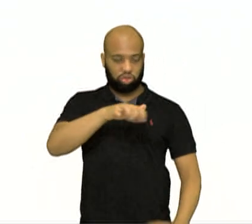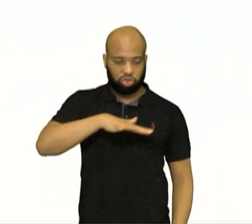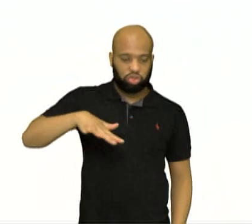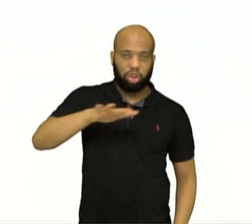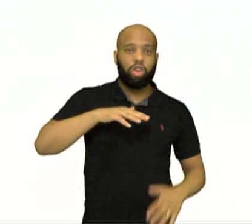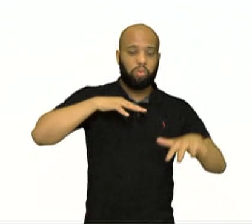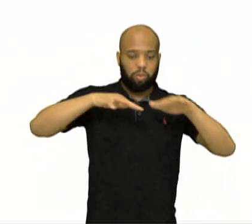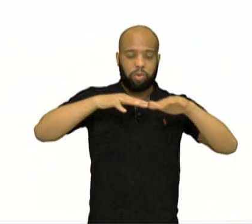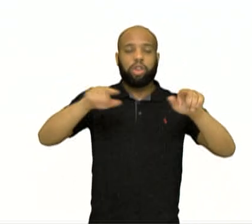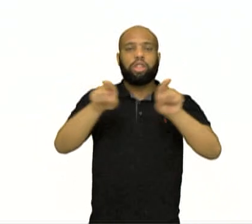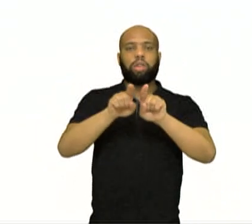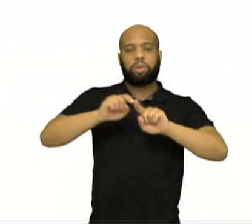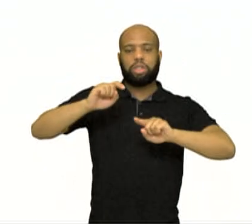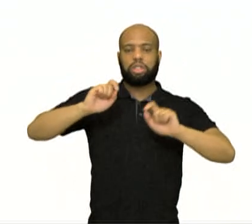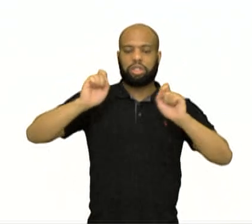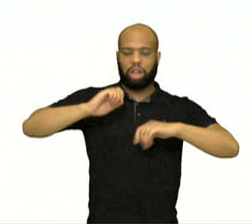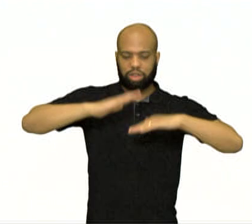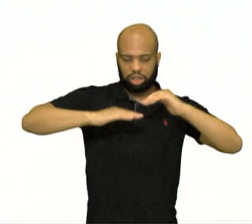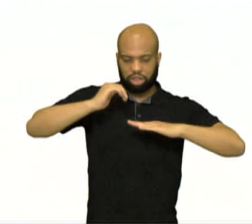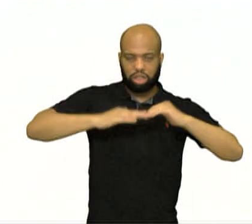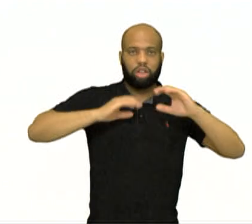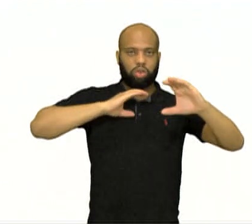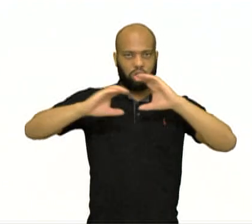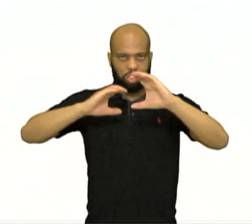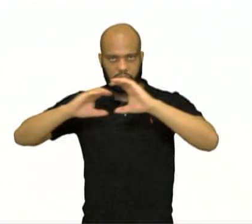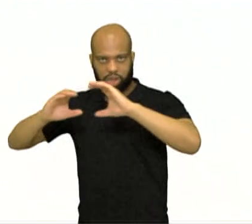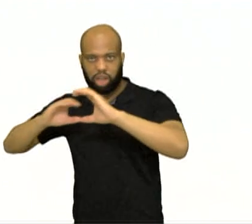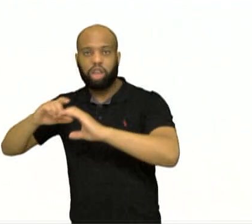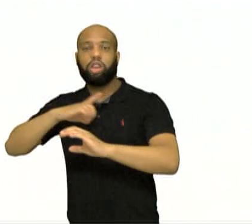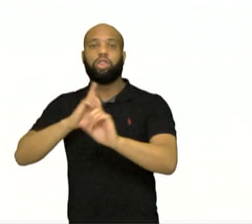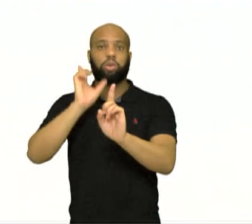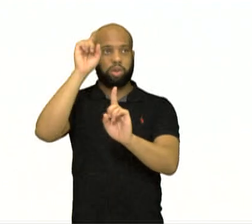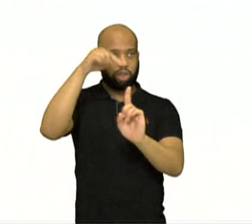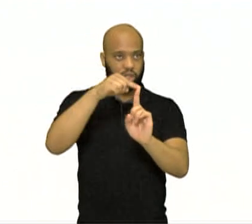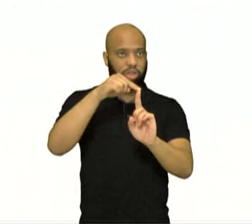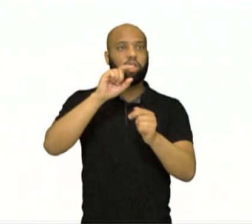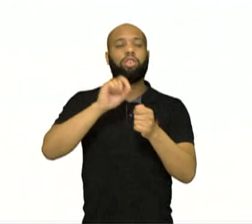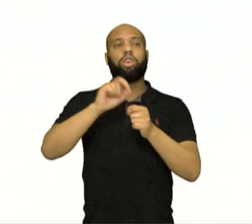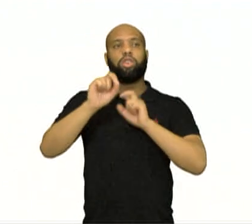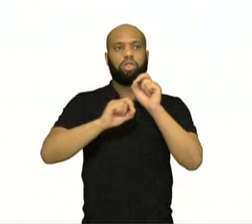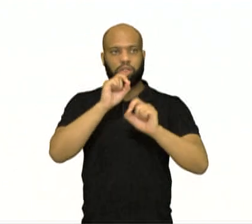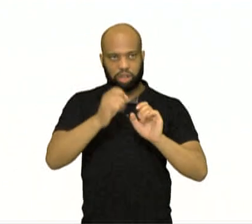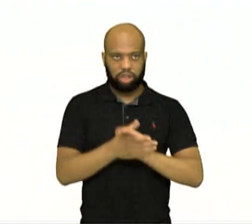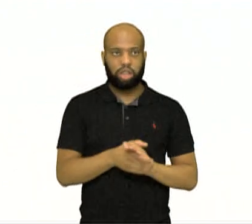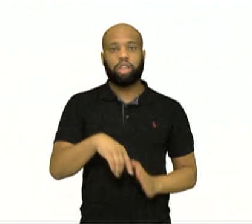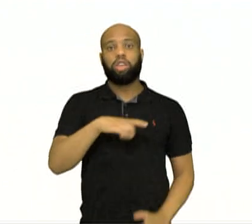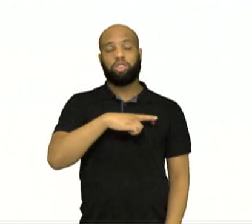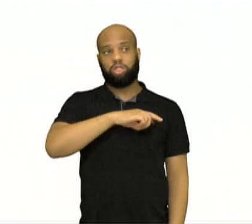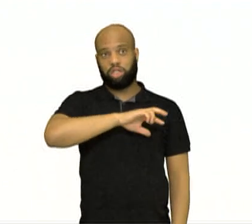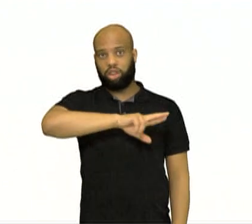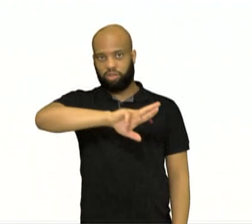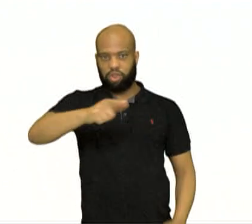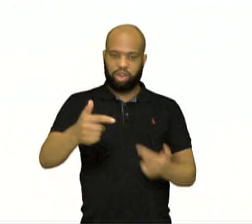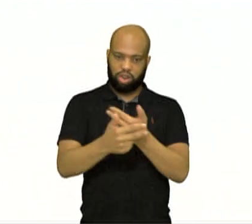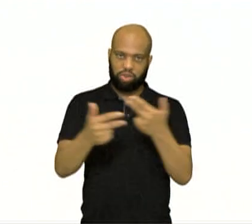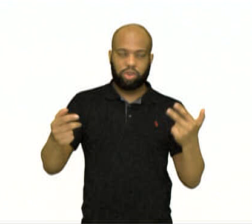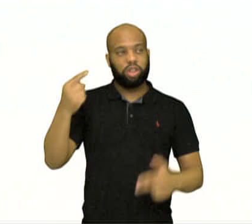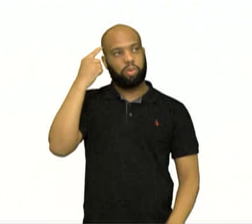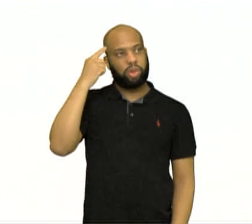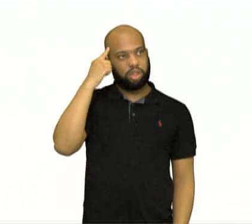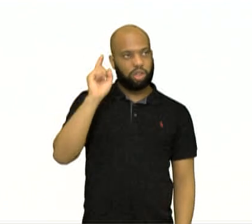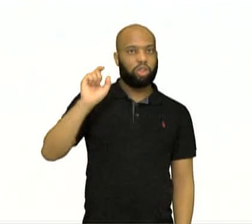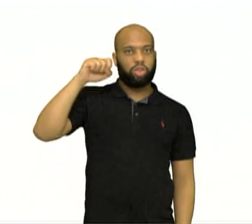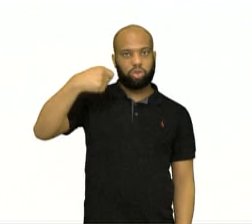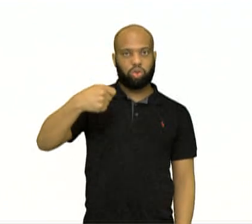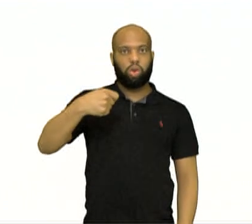de comunicar e expressar o homem, seus anseios e intenções, deixou-nos um enorme legado para pensarmos